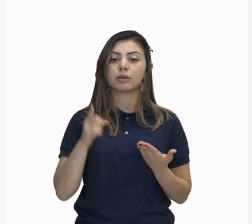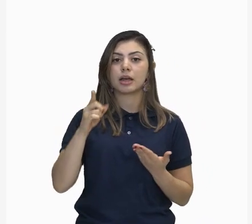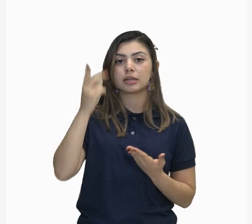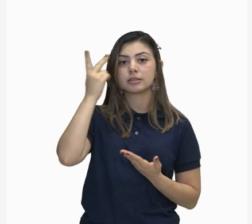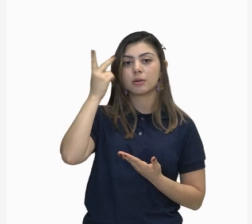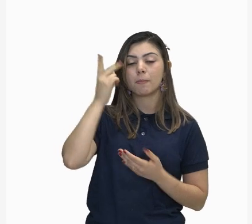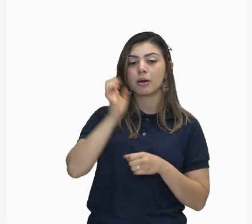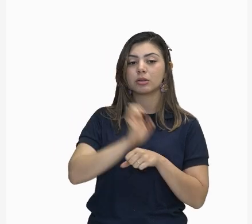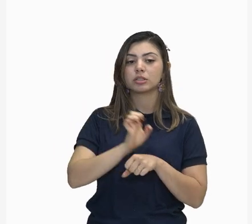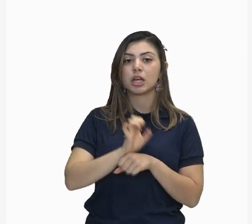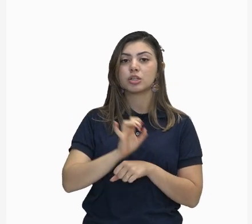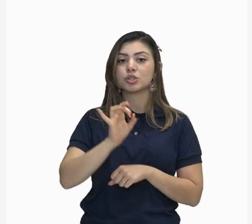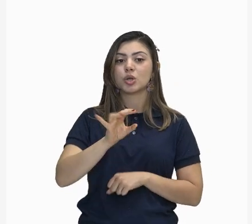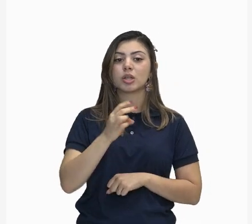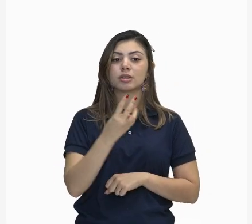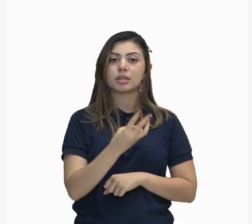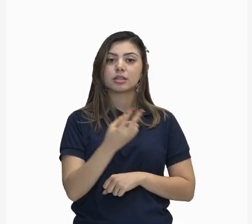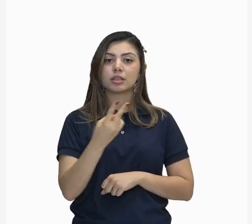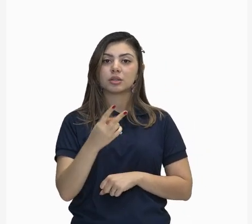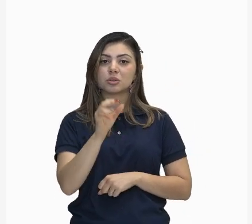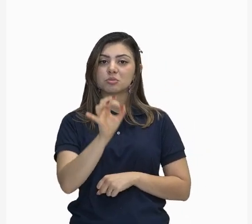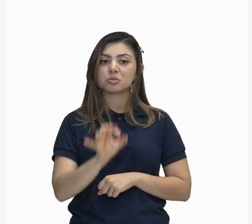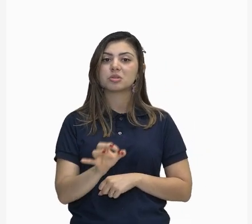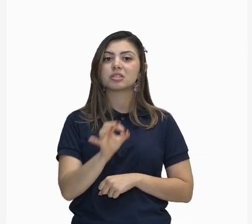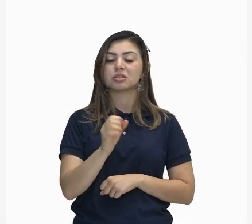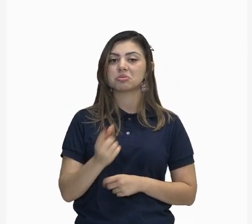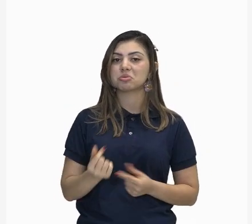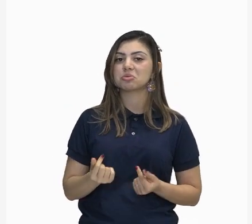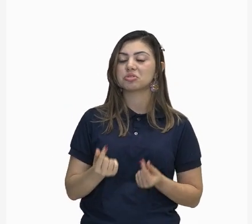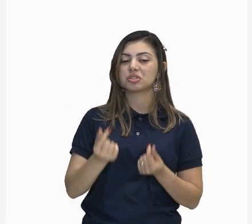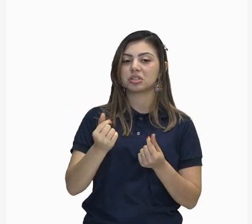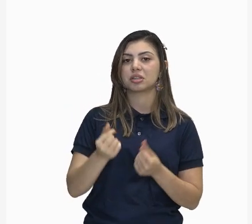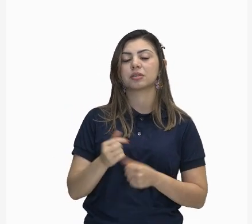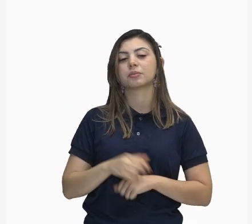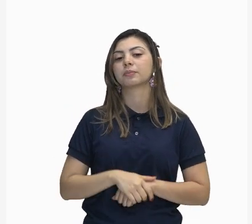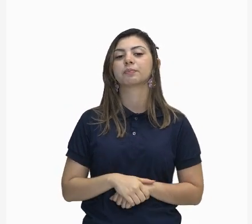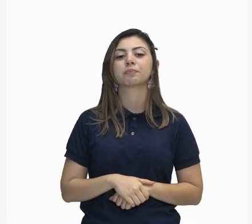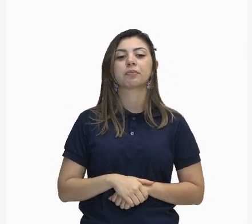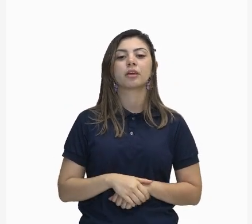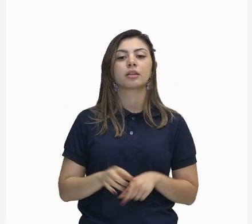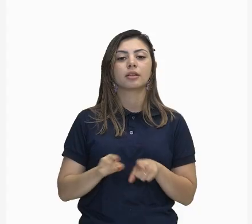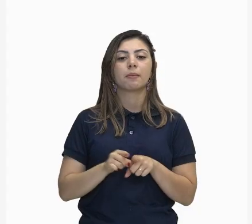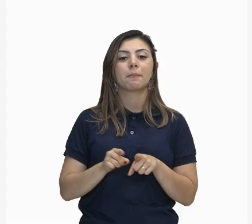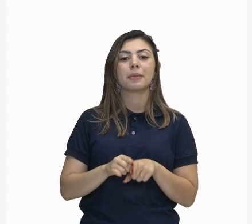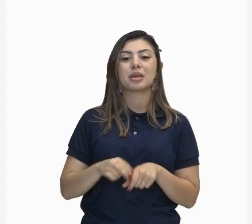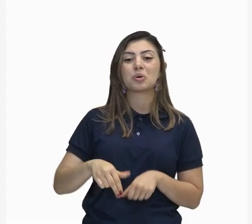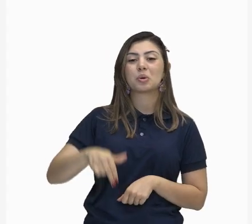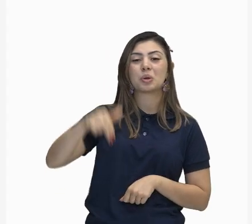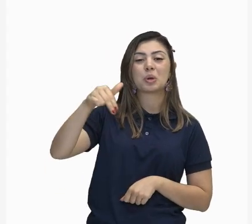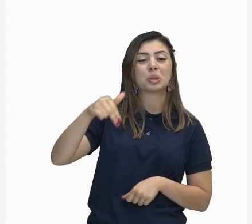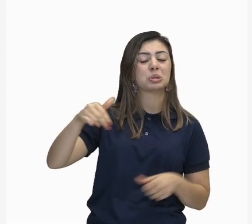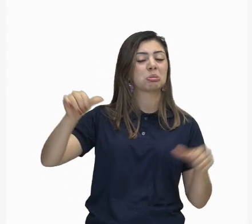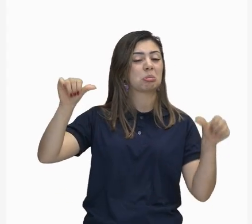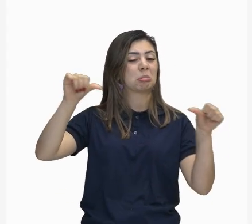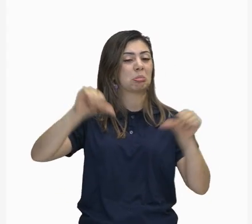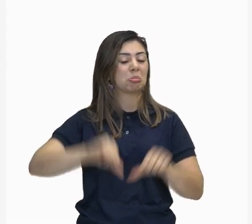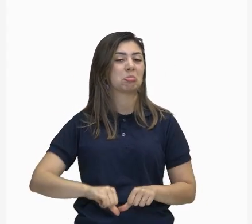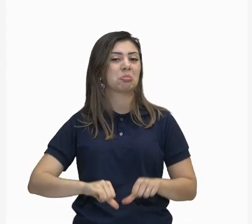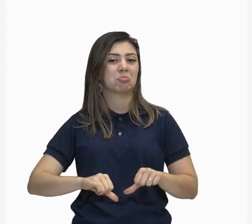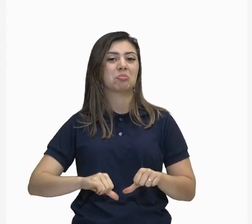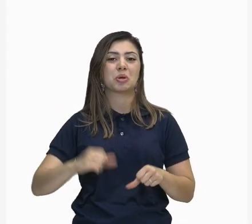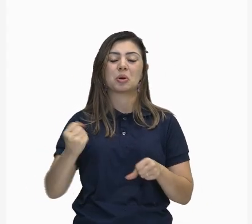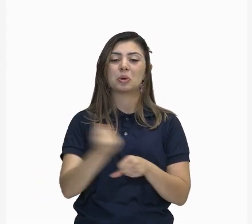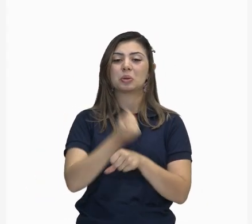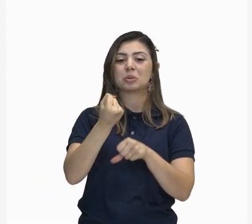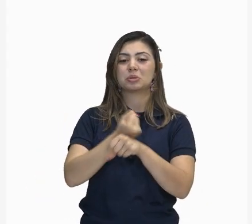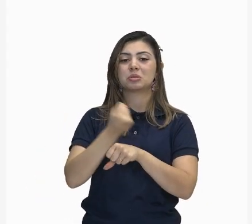sozinho, ele concentra 32% dessas riquezas. E ainda o Norte tem a pior parte da infraestrutura, onde